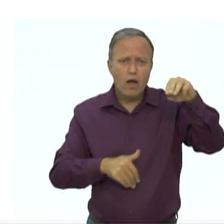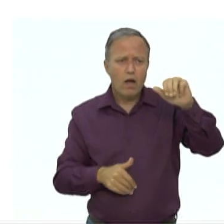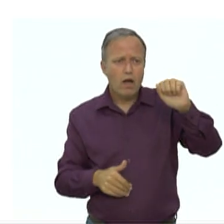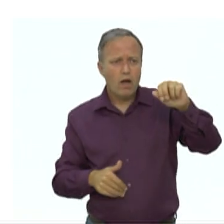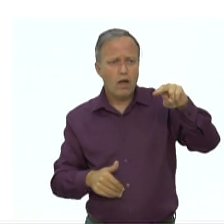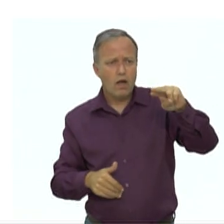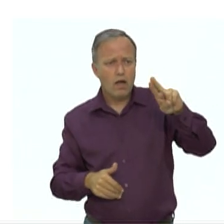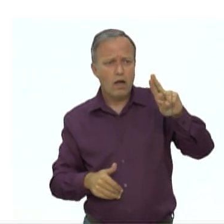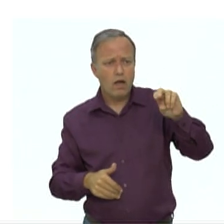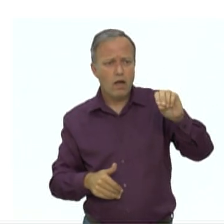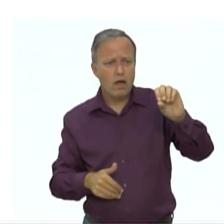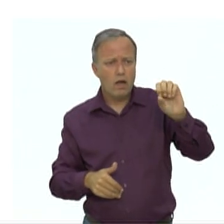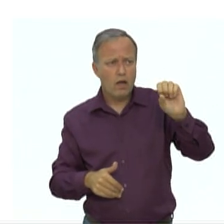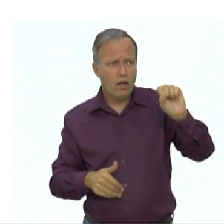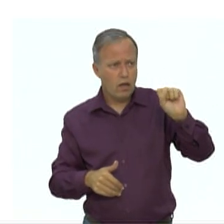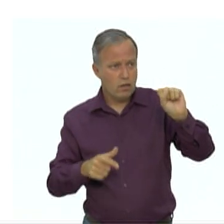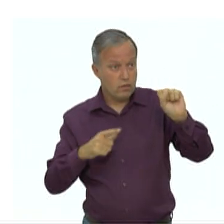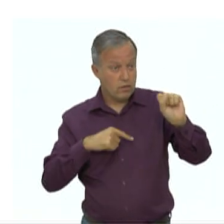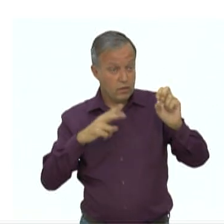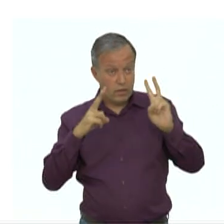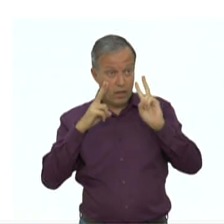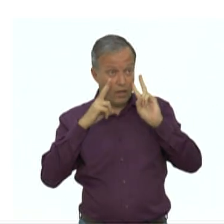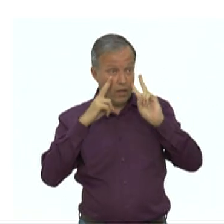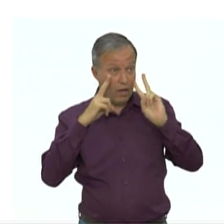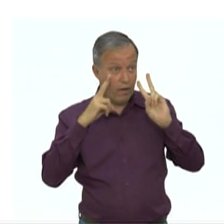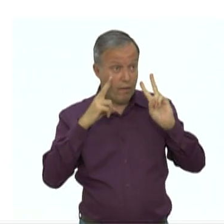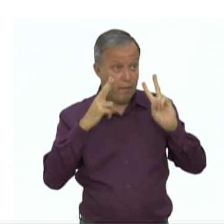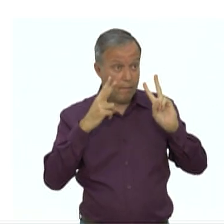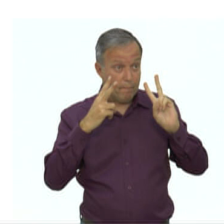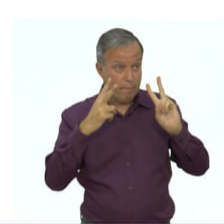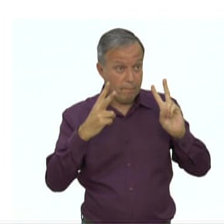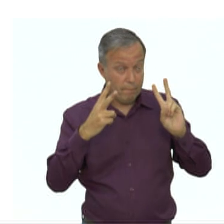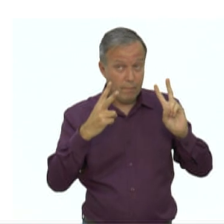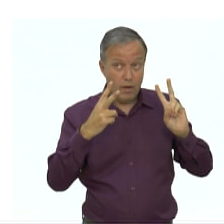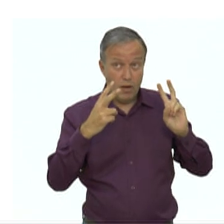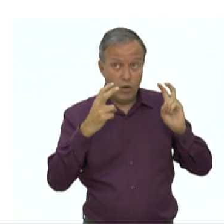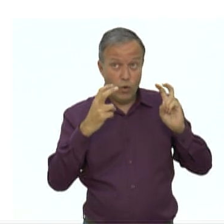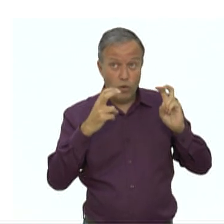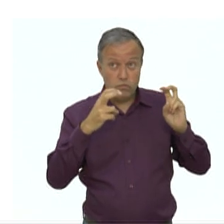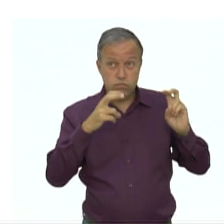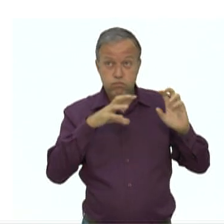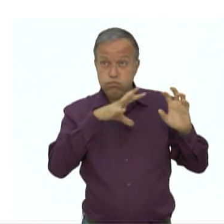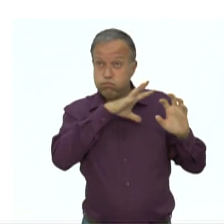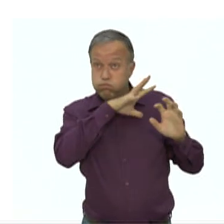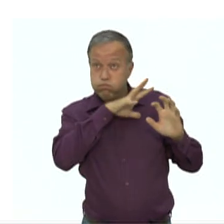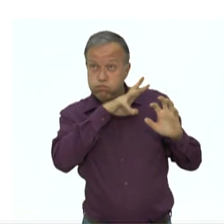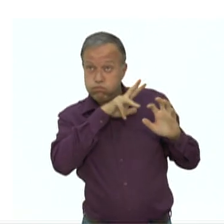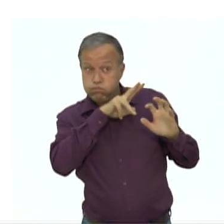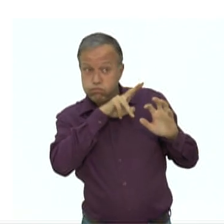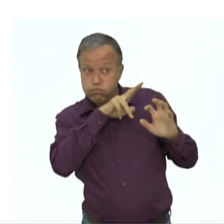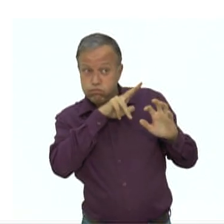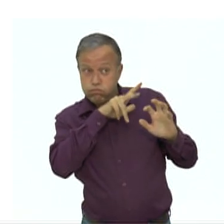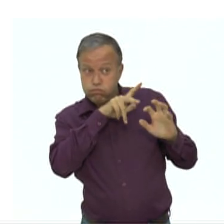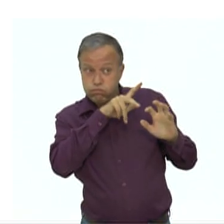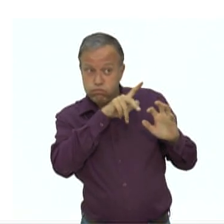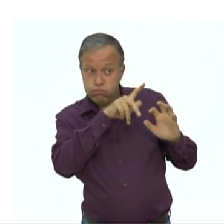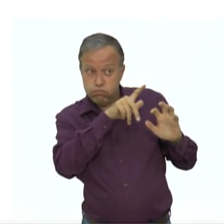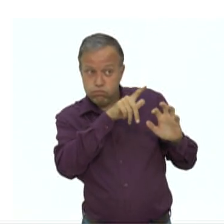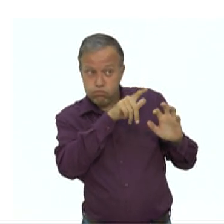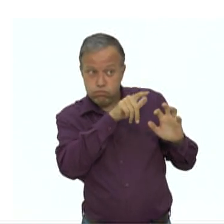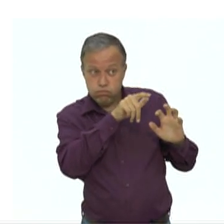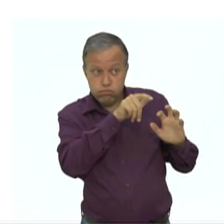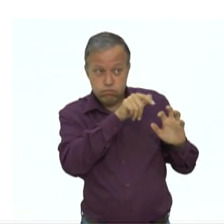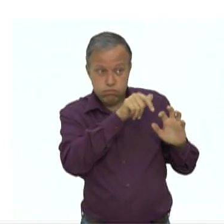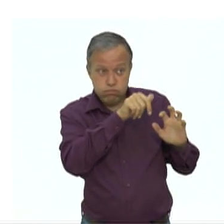aparece alguna choza en la selva enmascarada por maranhas de